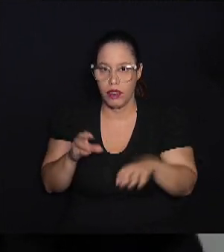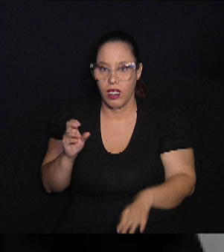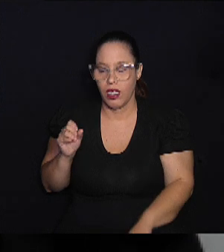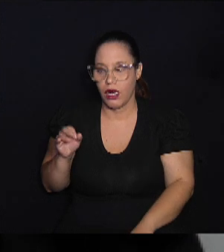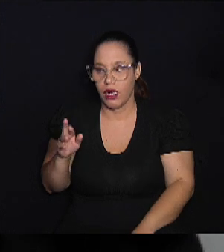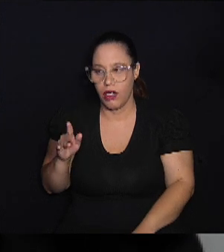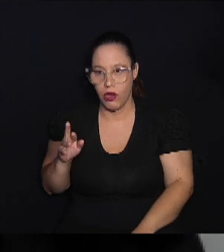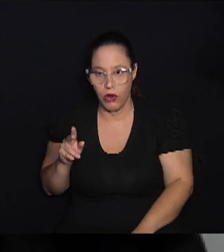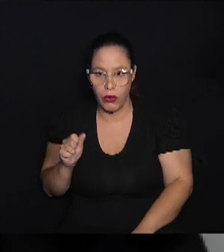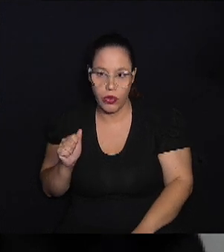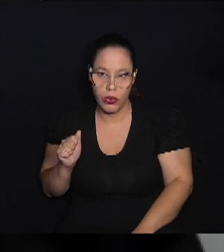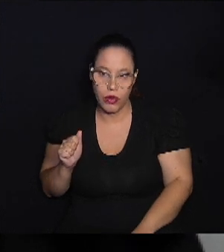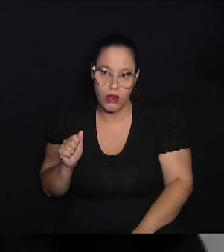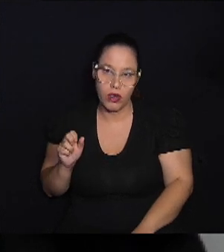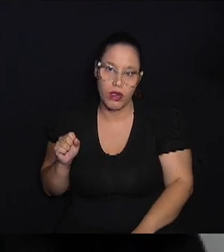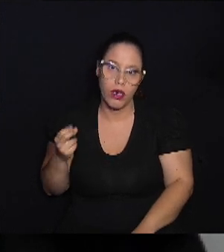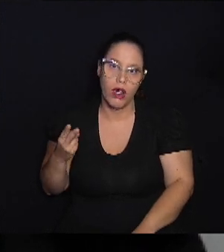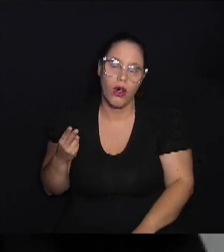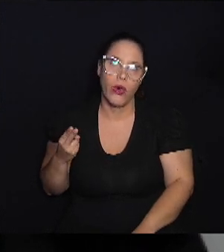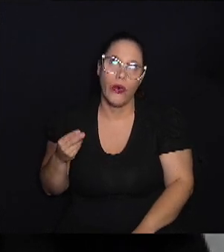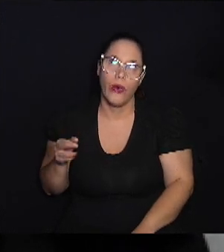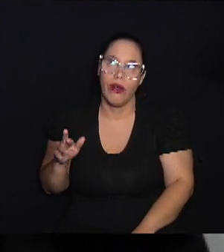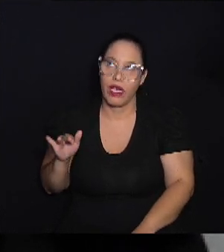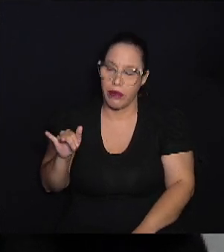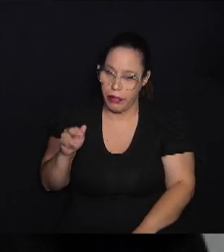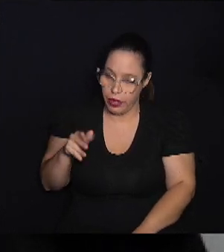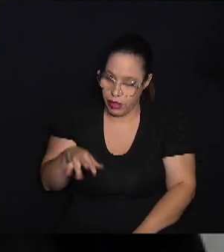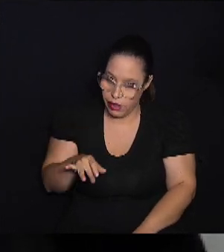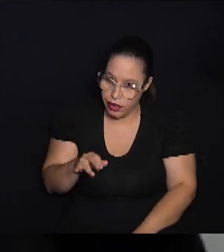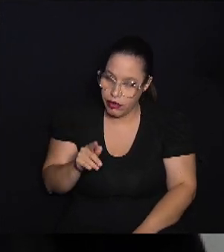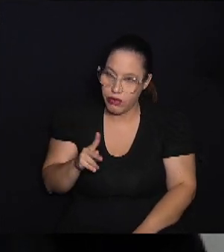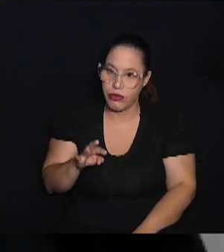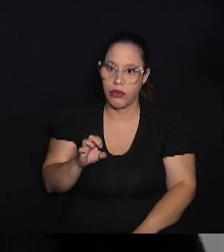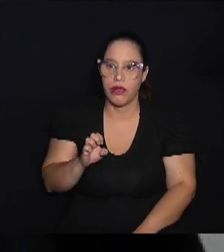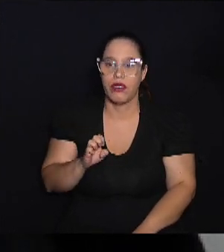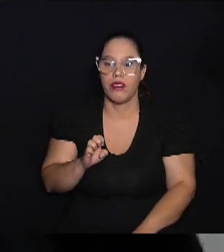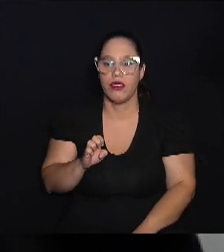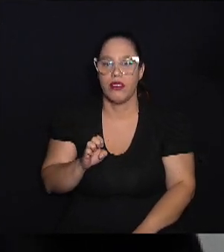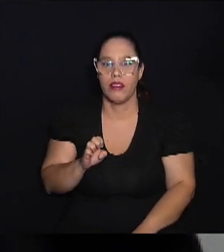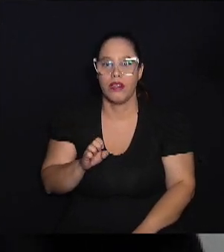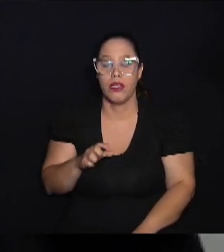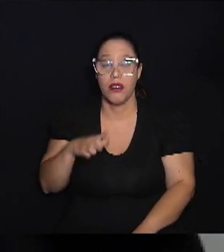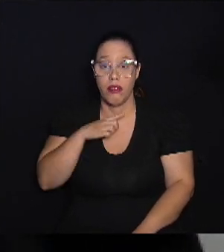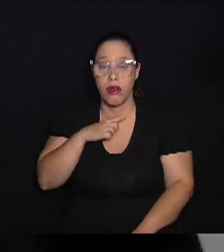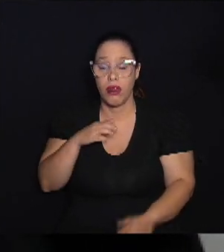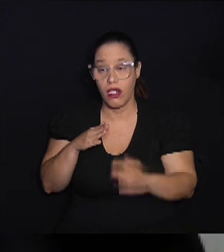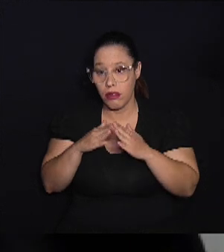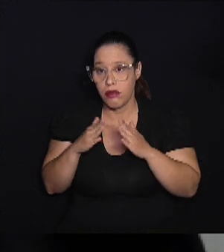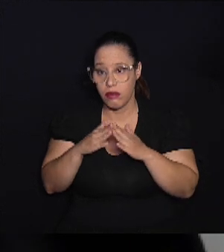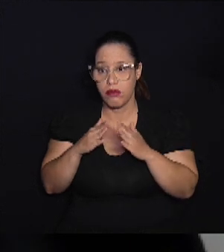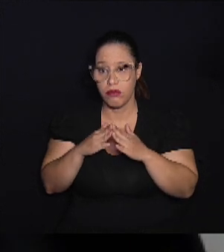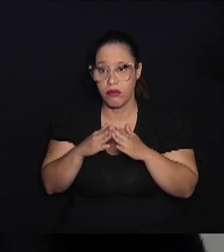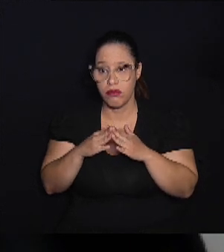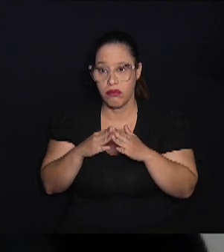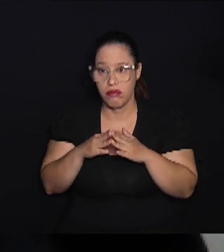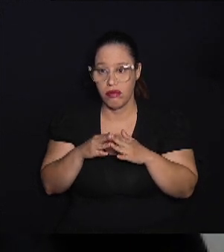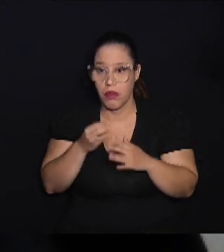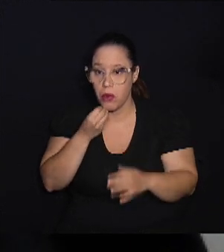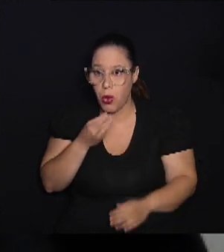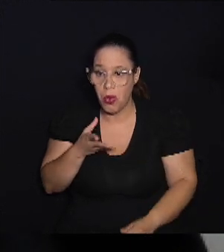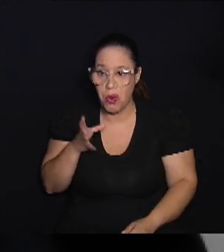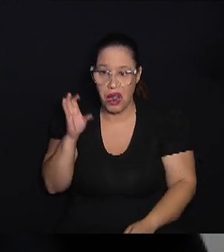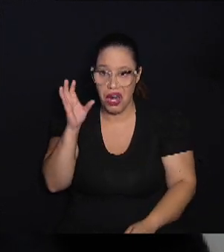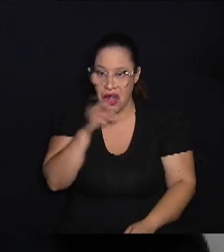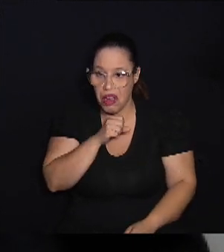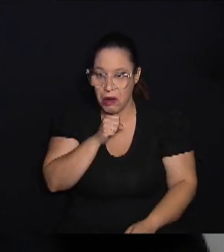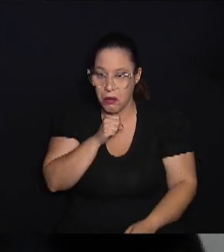cenoura, ou com espinafre, coisas que eu tenho hábito de ter em casa e eu acho muito prático,